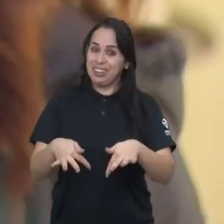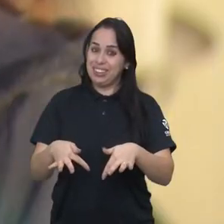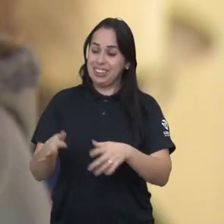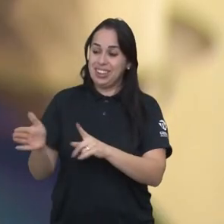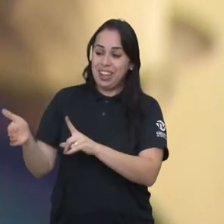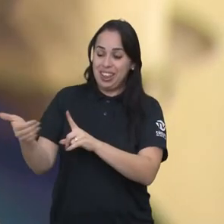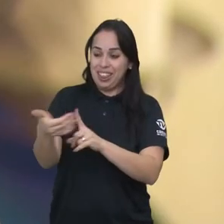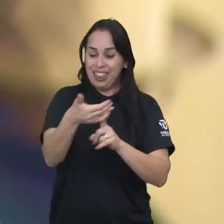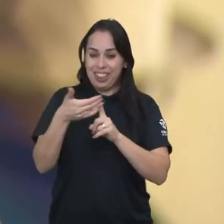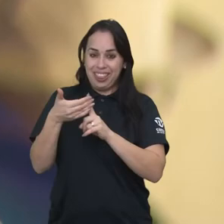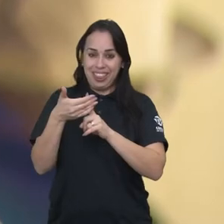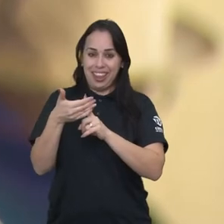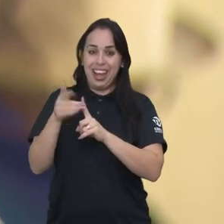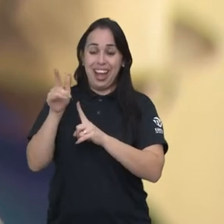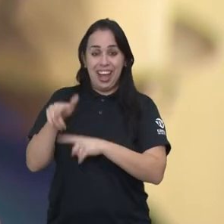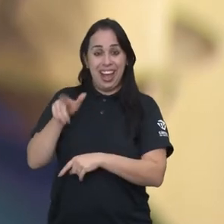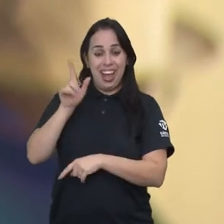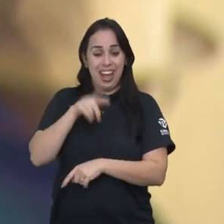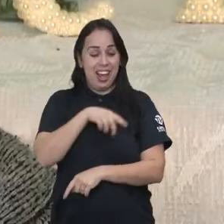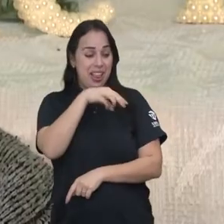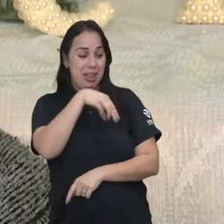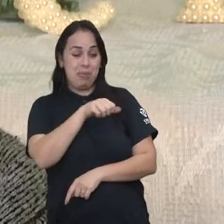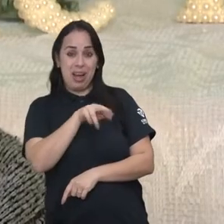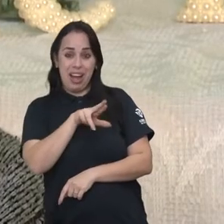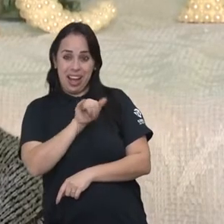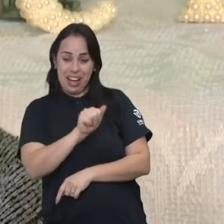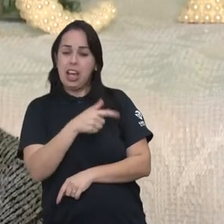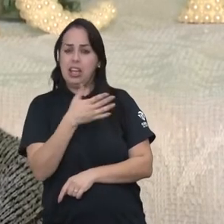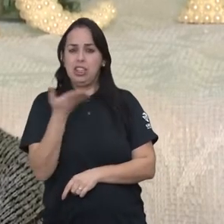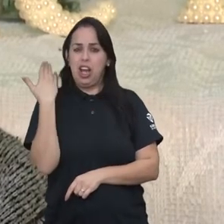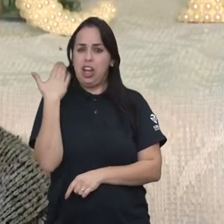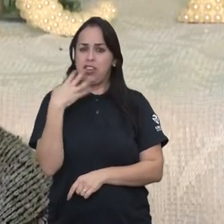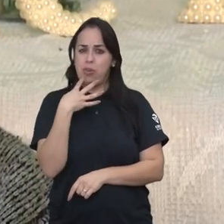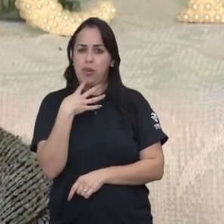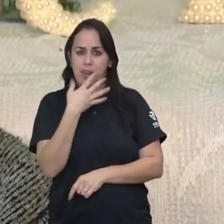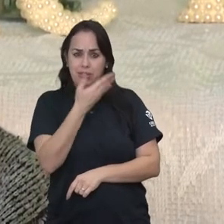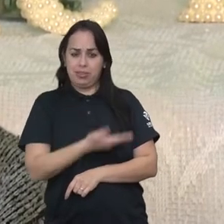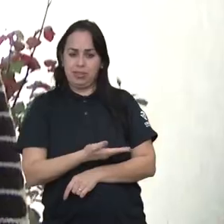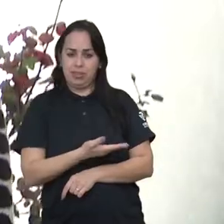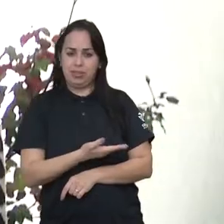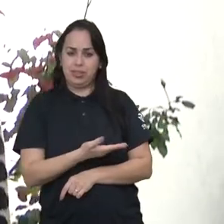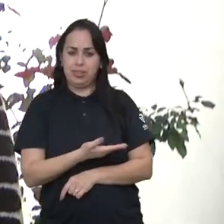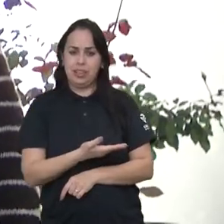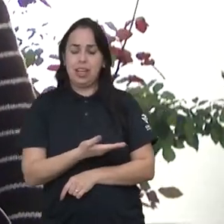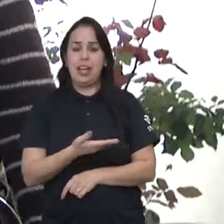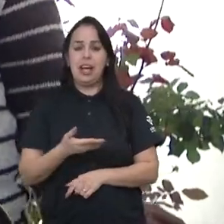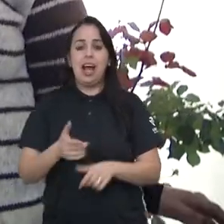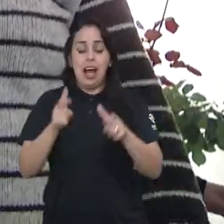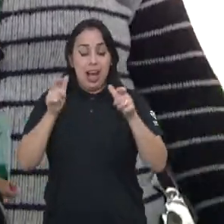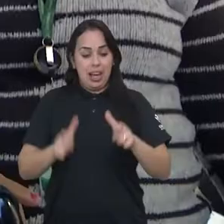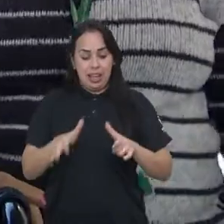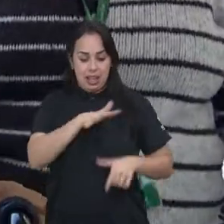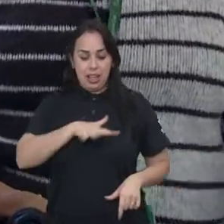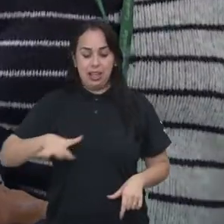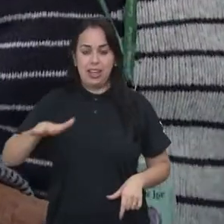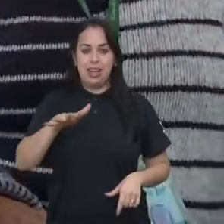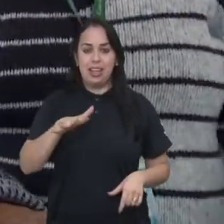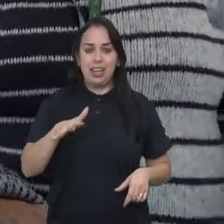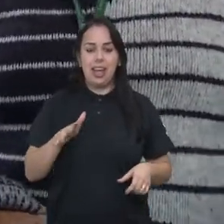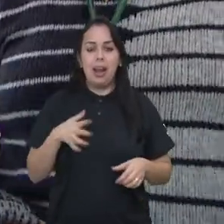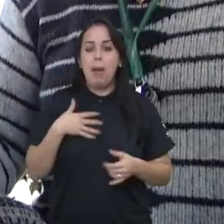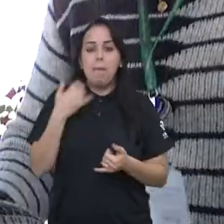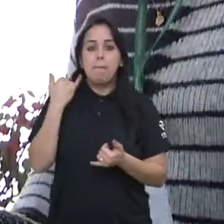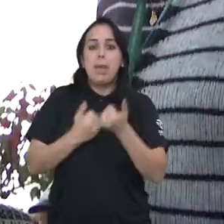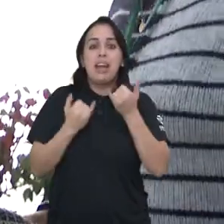todo o acolhimento e proteção é a Dona Maria que conhecemos lá no início da reportagem aqui ela conta que fez uma